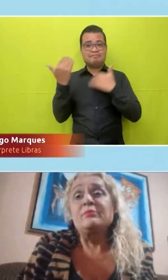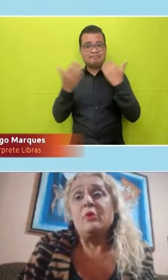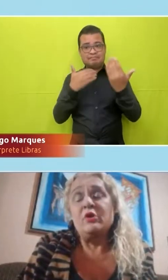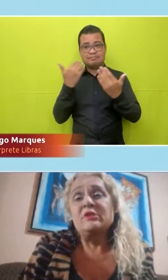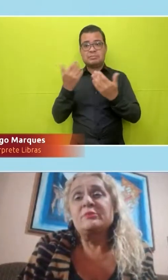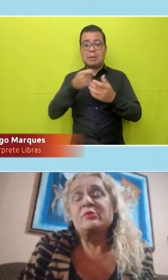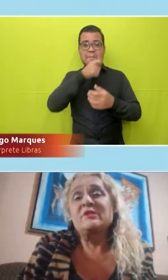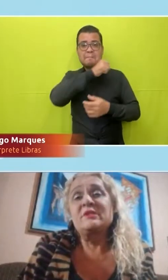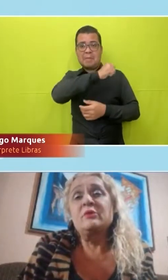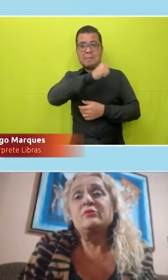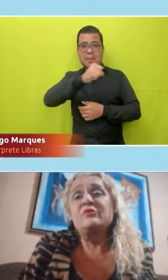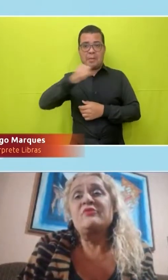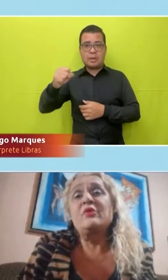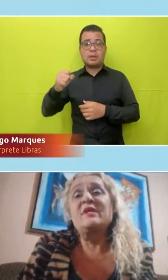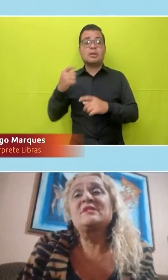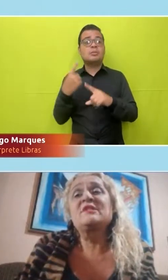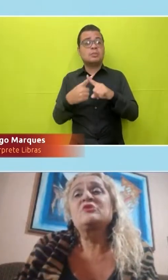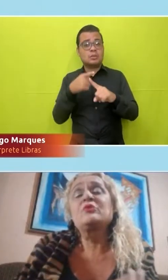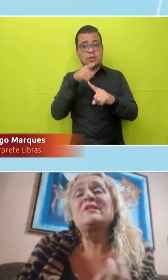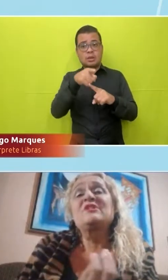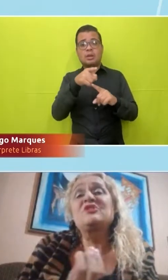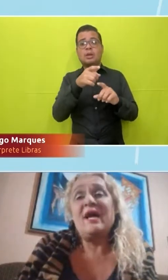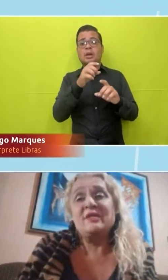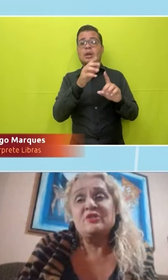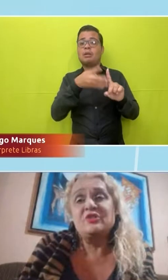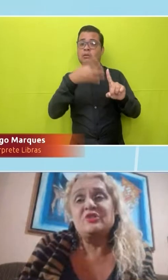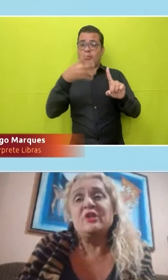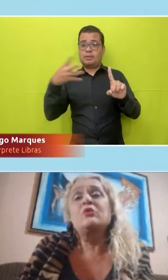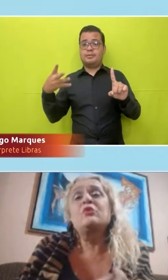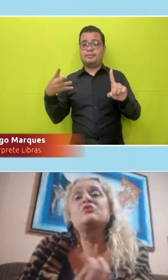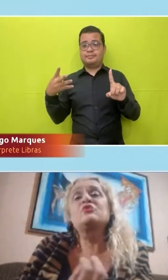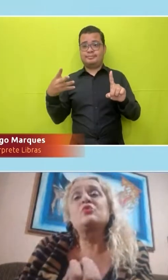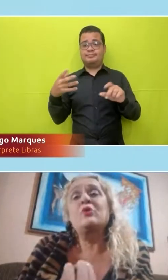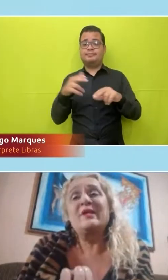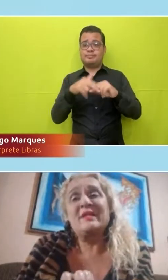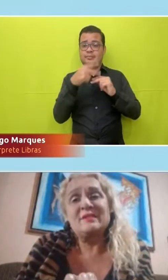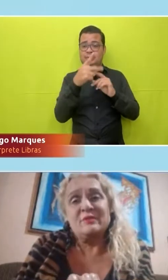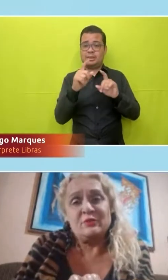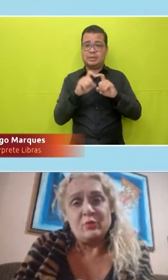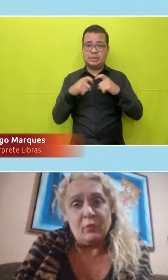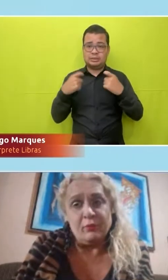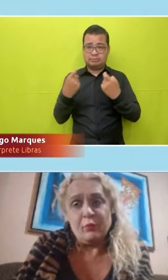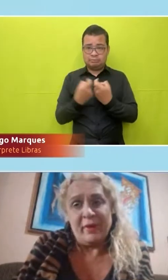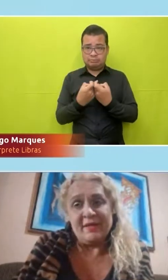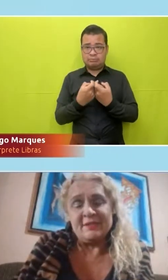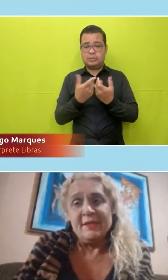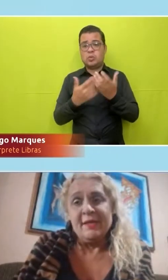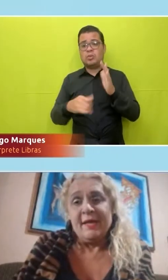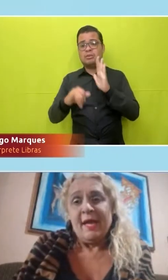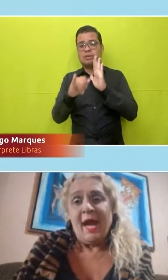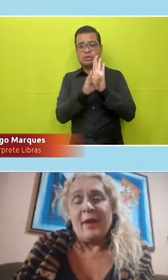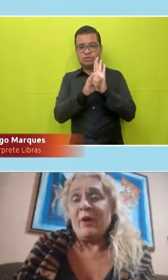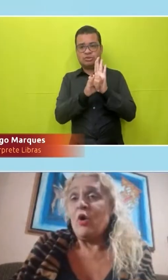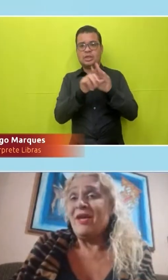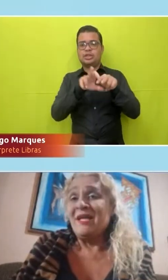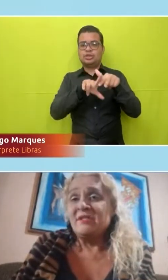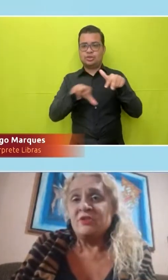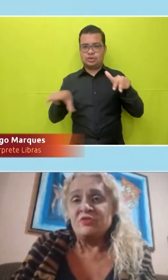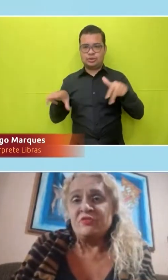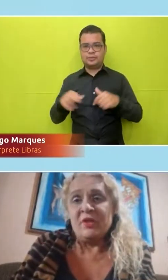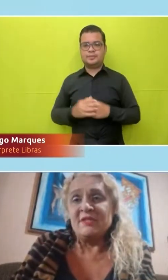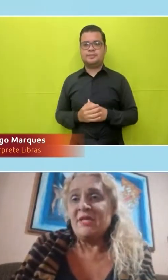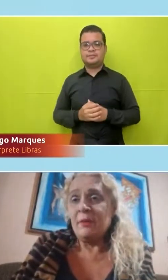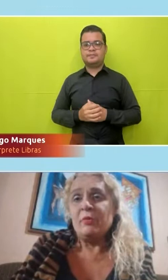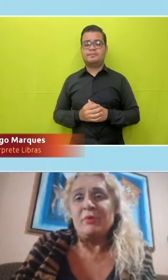Pessoas mortas por questão da violência da sua identidade de gênero ou de sua orientação sexual no país. A maior índice